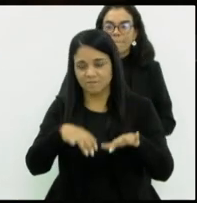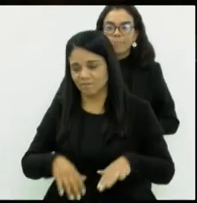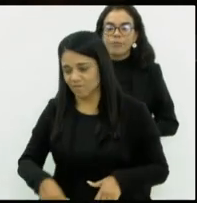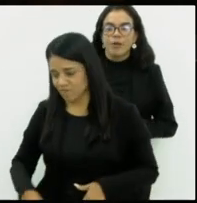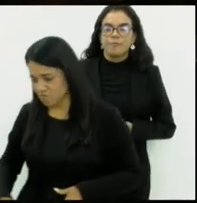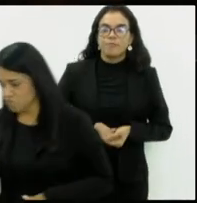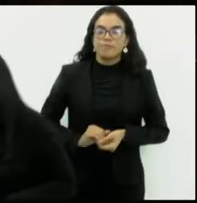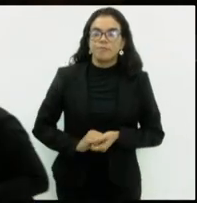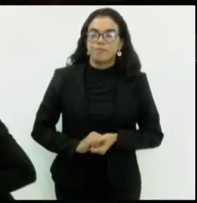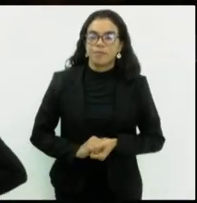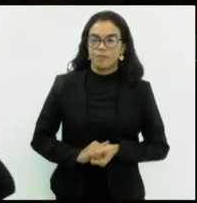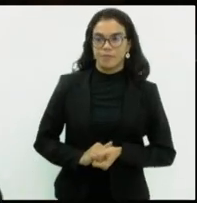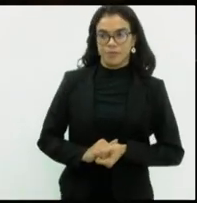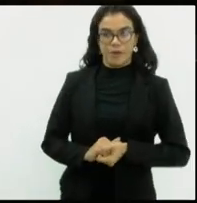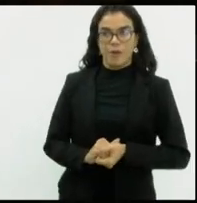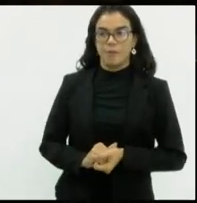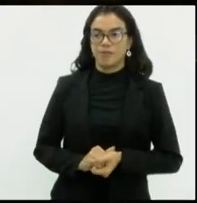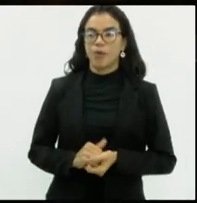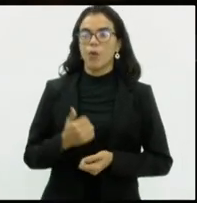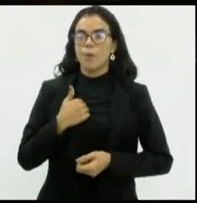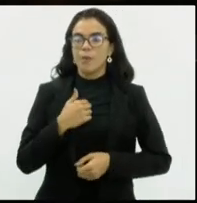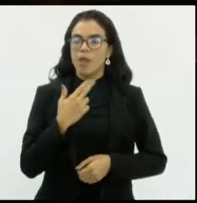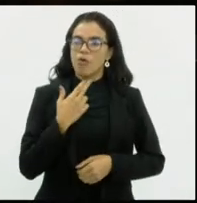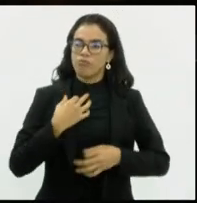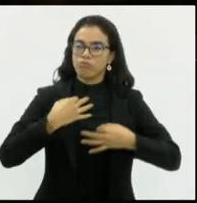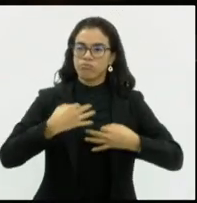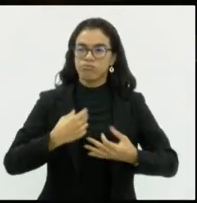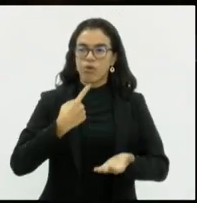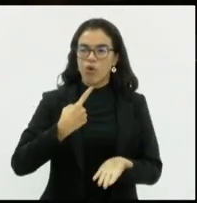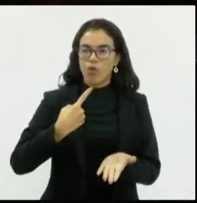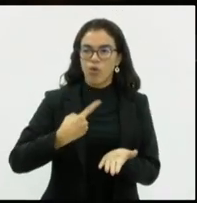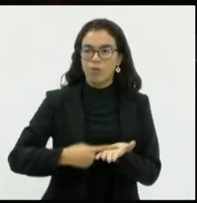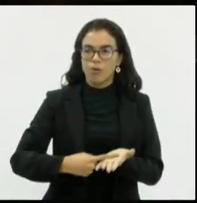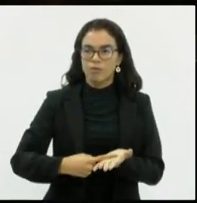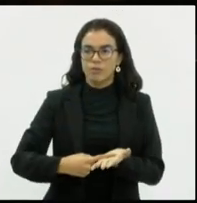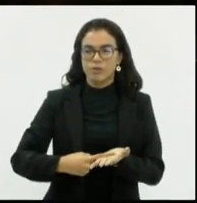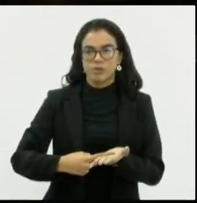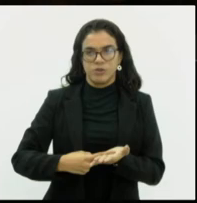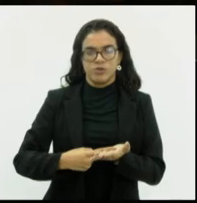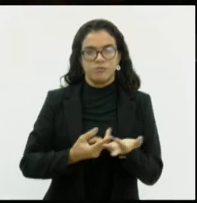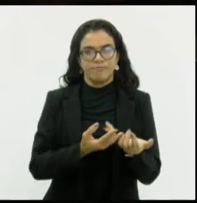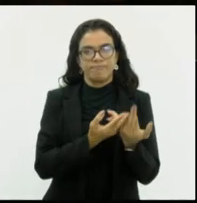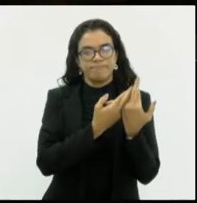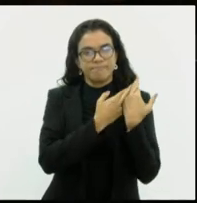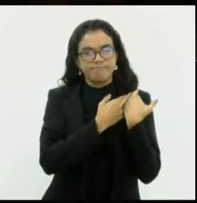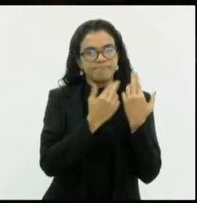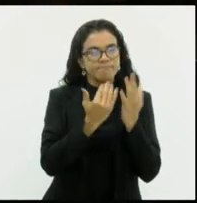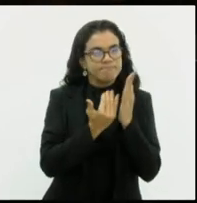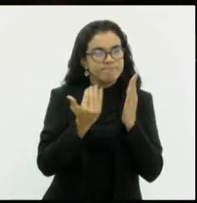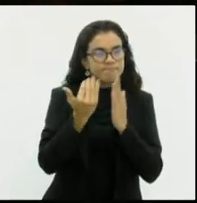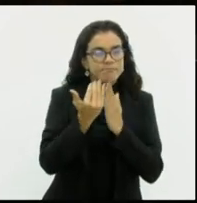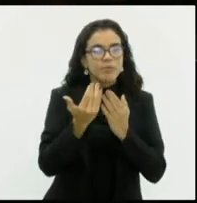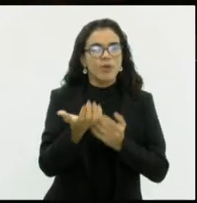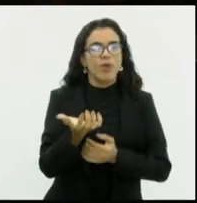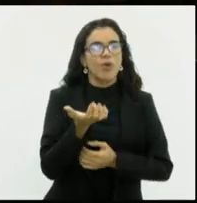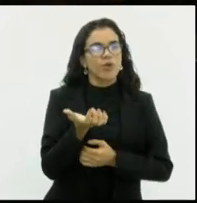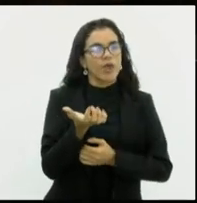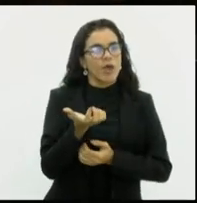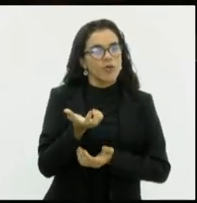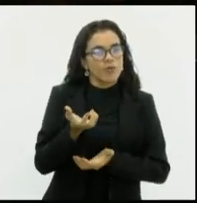que o meu compromisso é um compromisso de muita responsabilidade e que eu quero